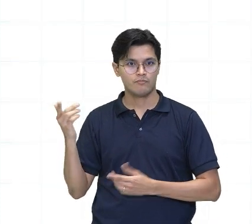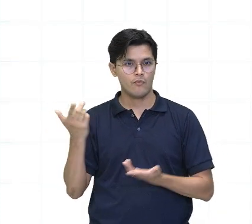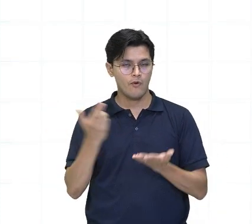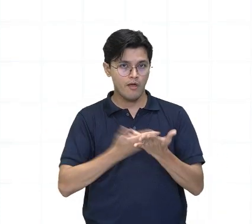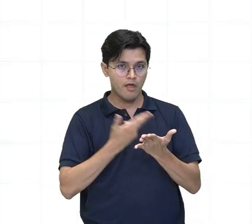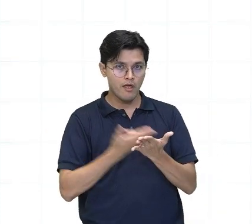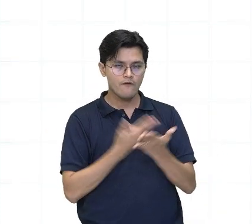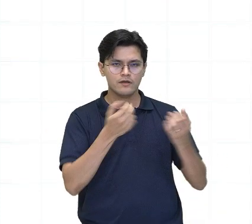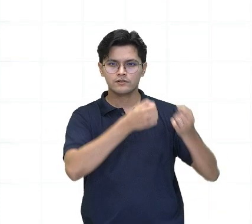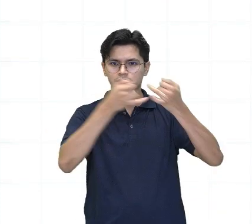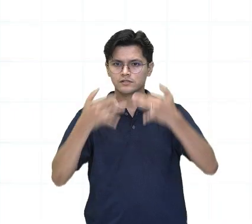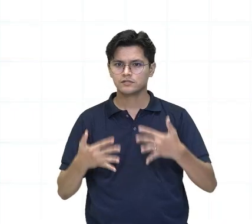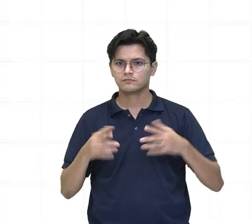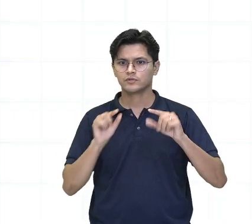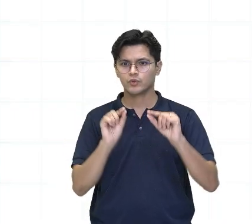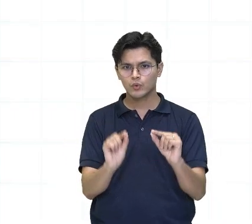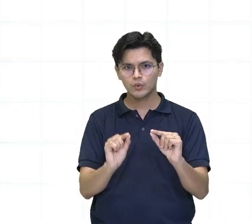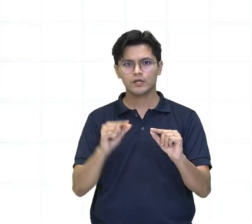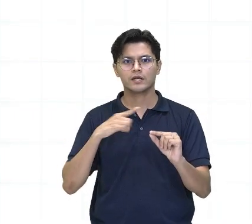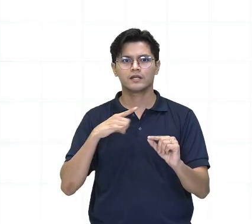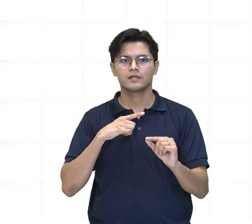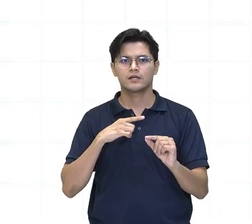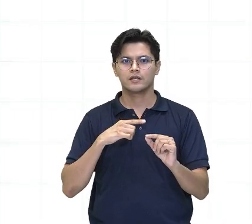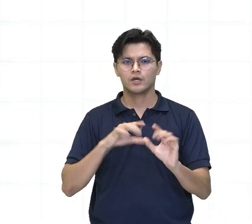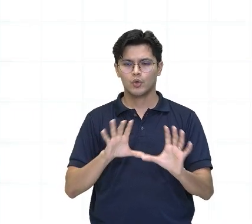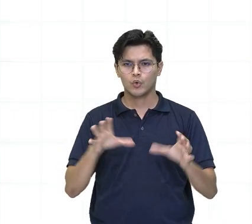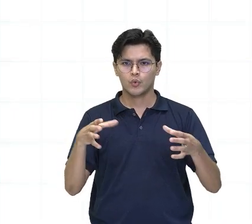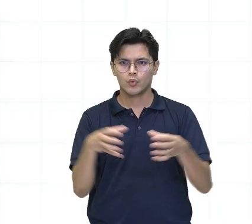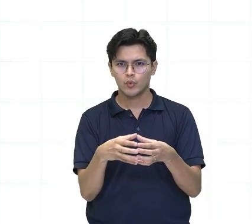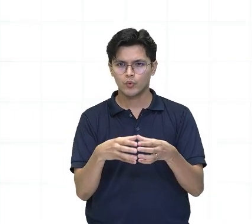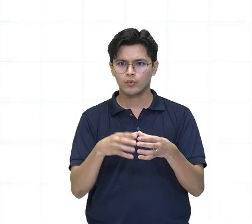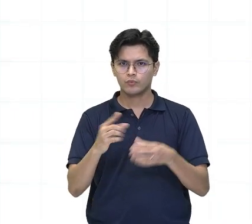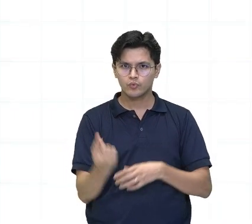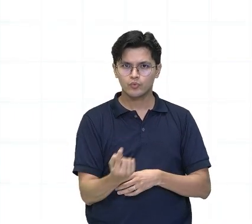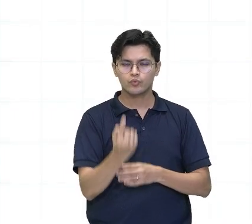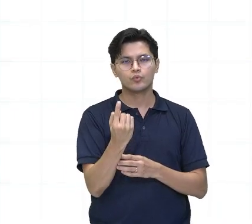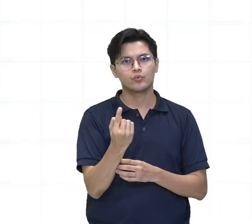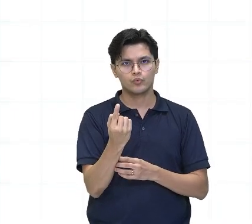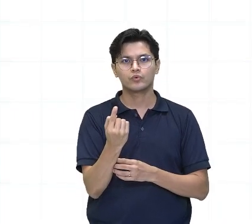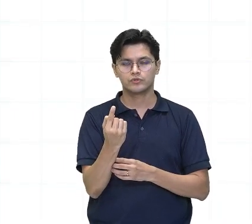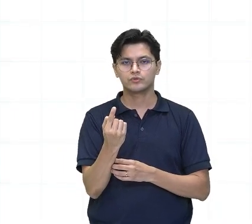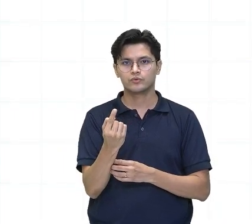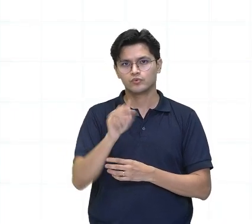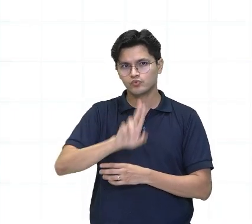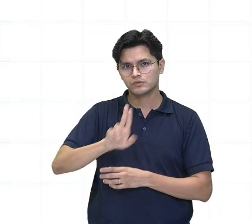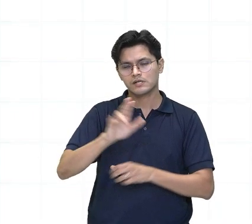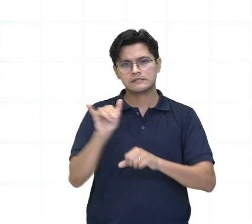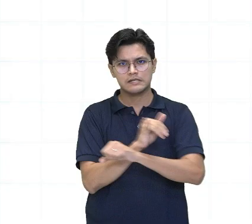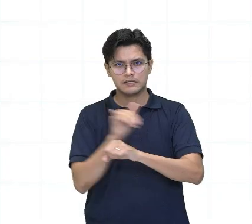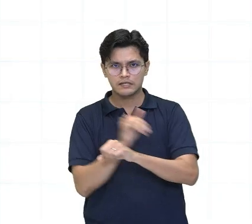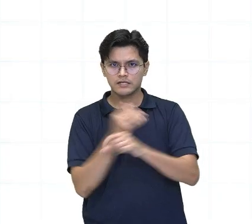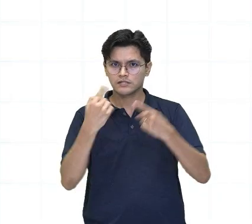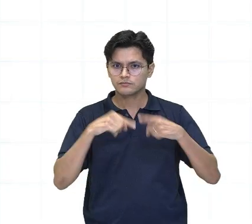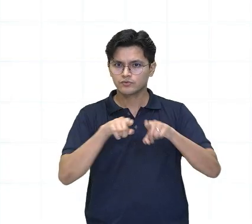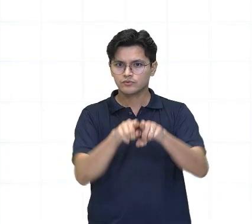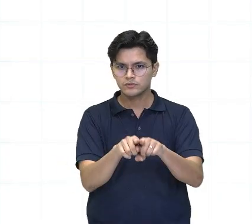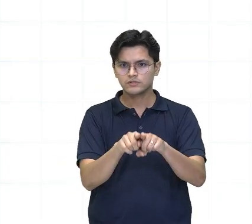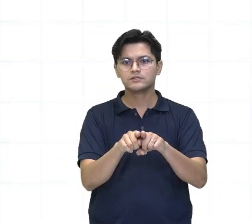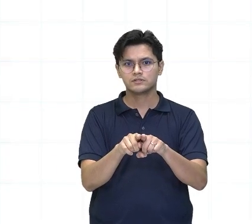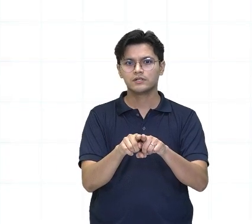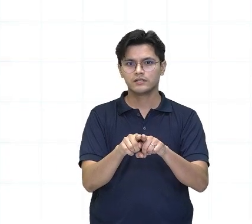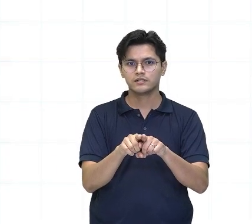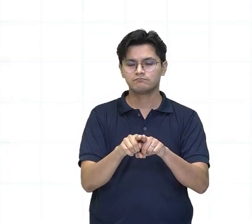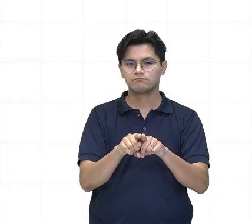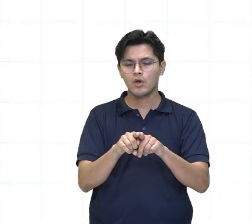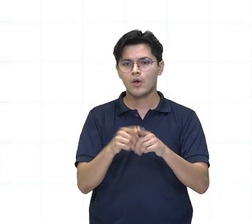que uma frente unificada não só impede surtos, mas também define políticas para lidar com futuros